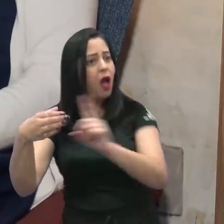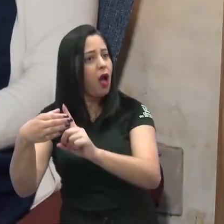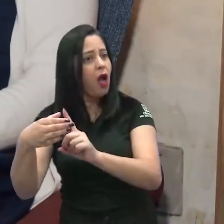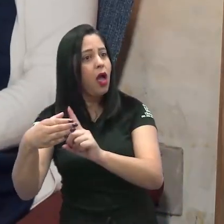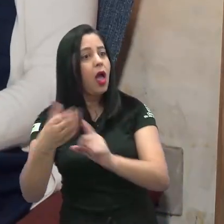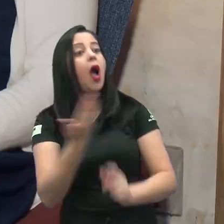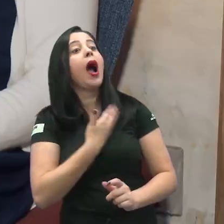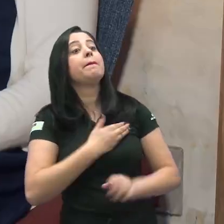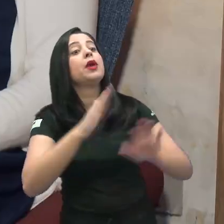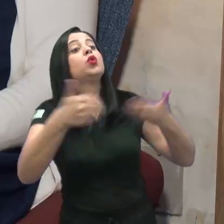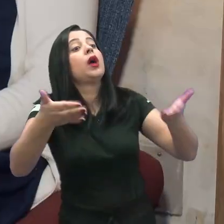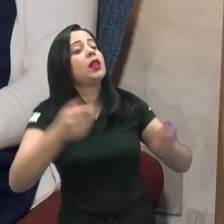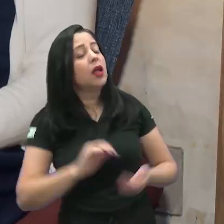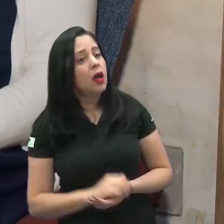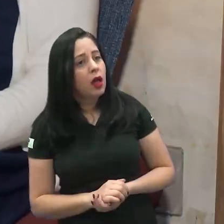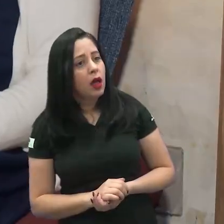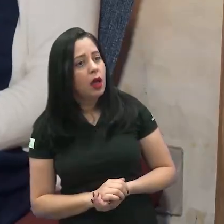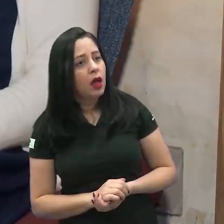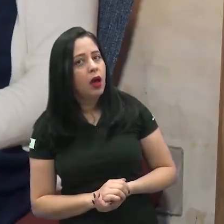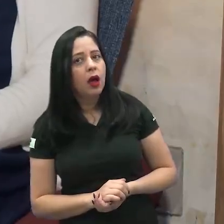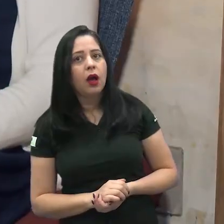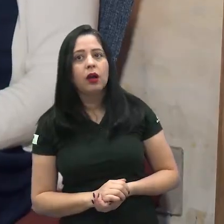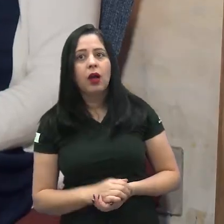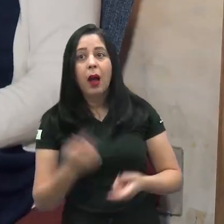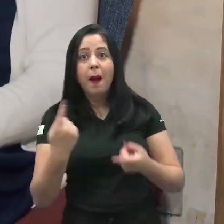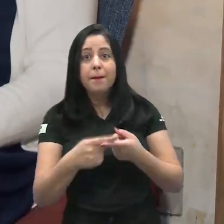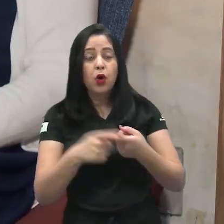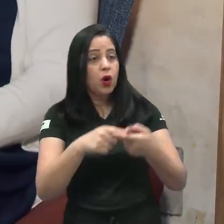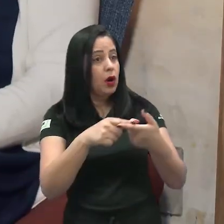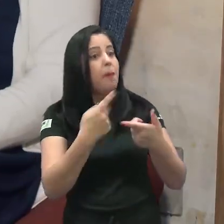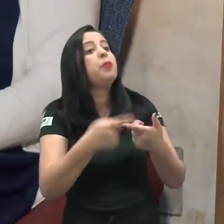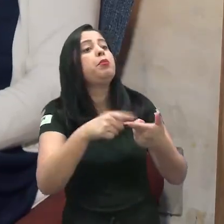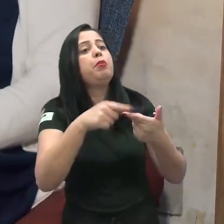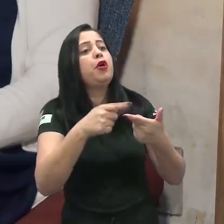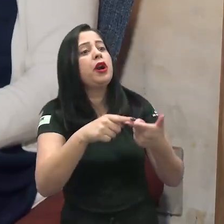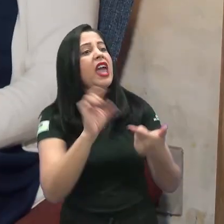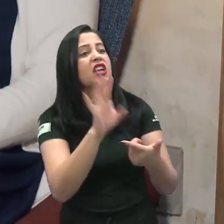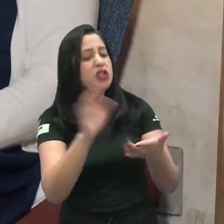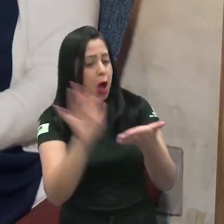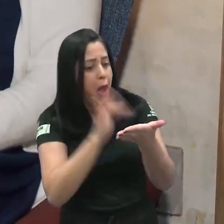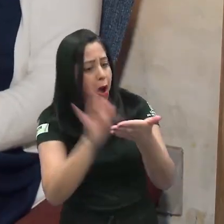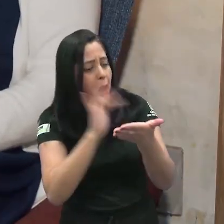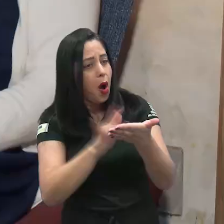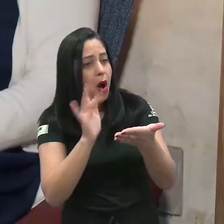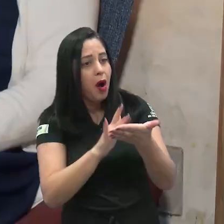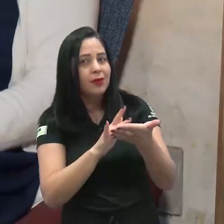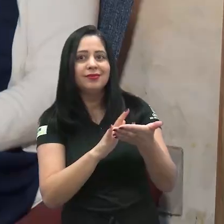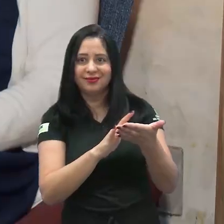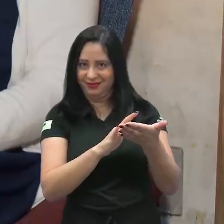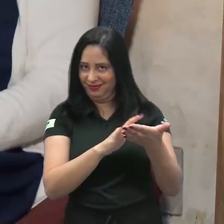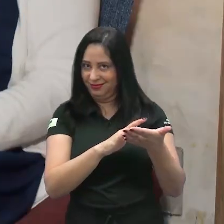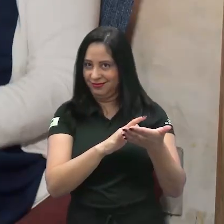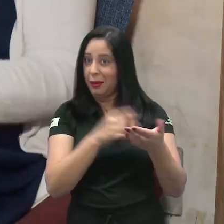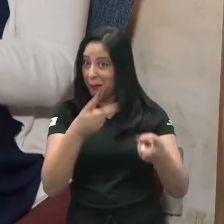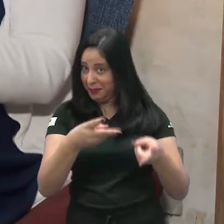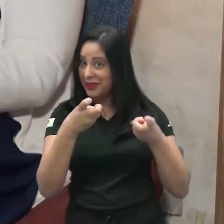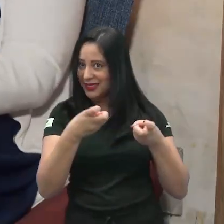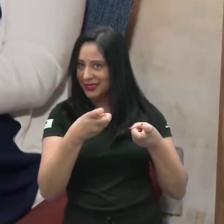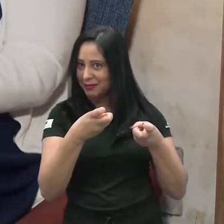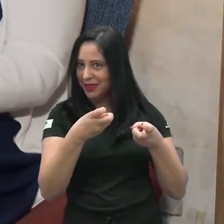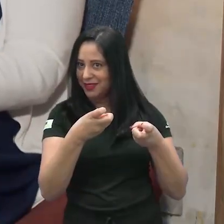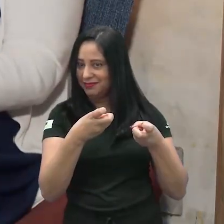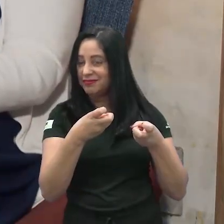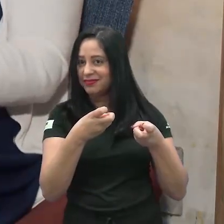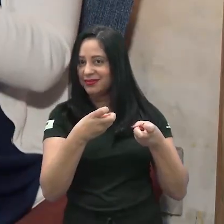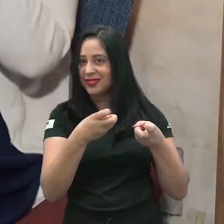os seus amigos? Porque só tela. Isso tudo são sinais. Não precisa ser psicólogo para perceber. Mas você